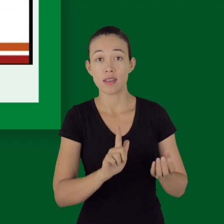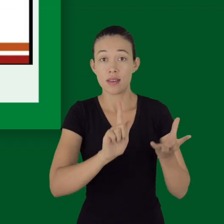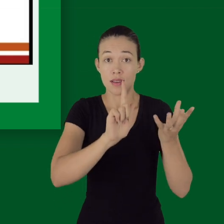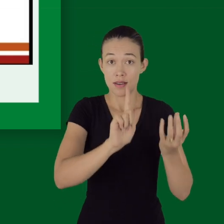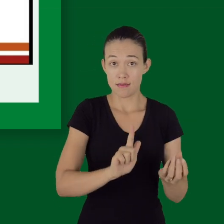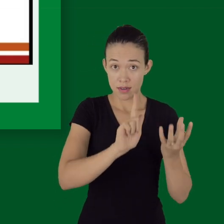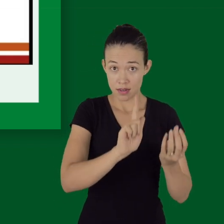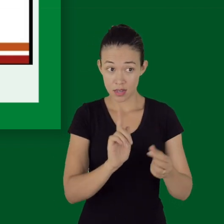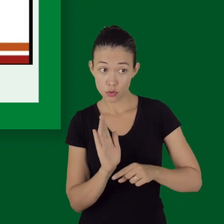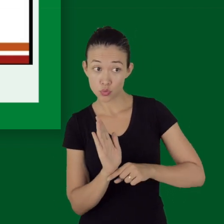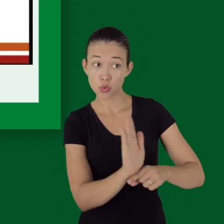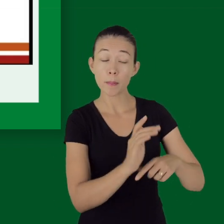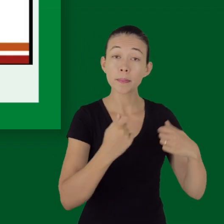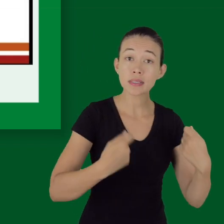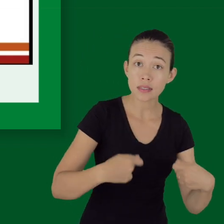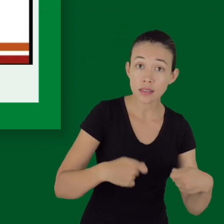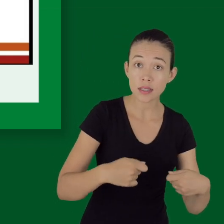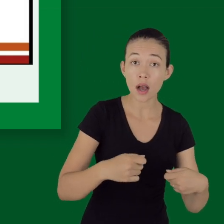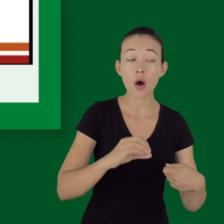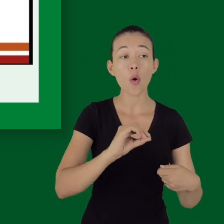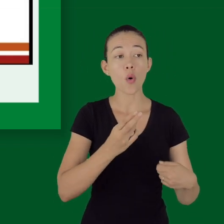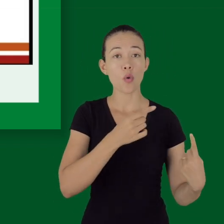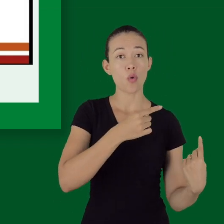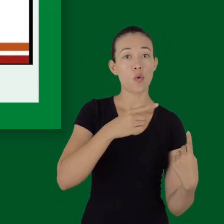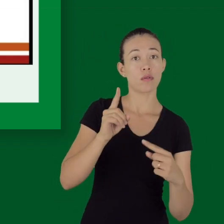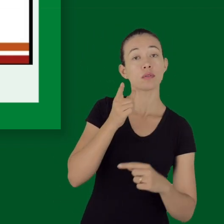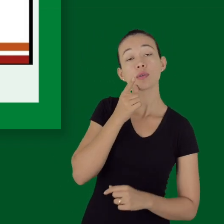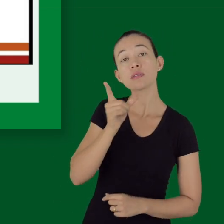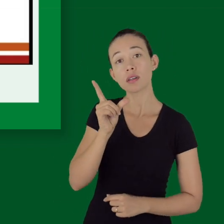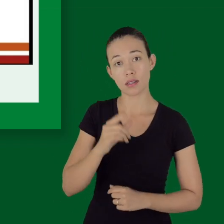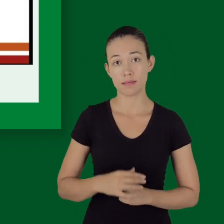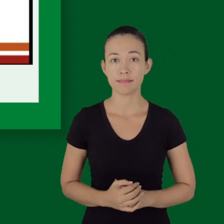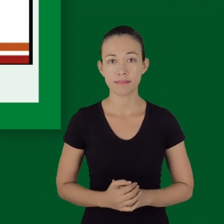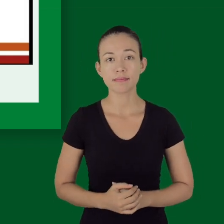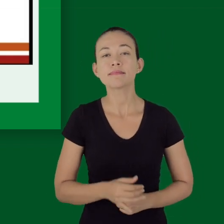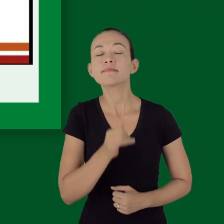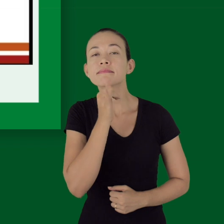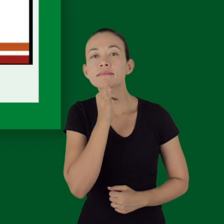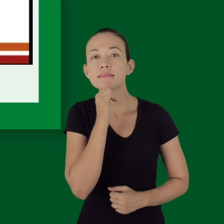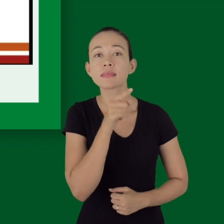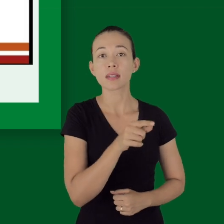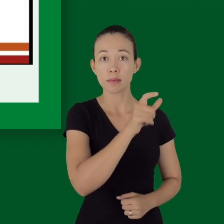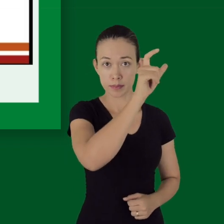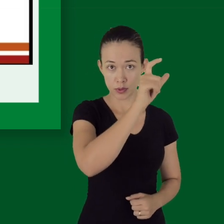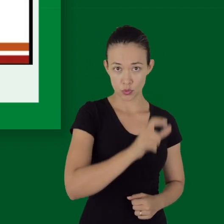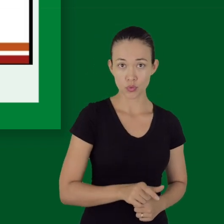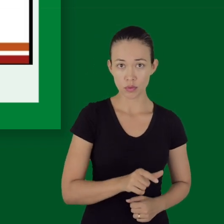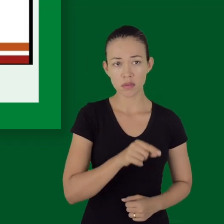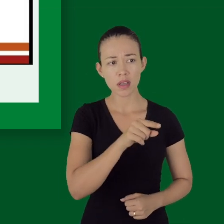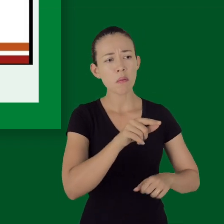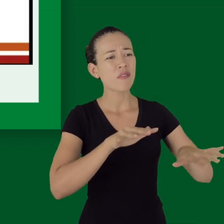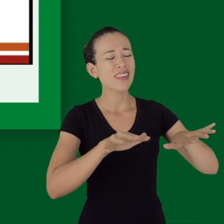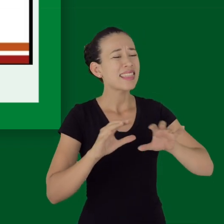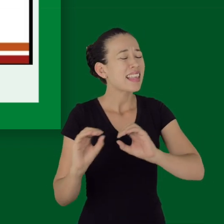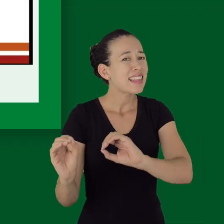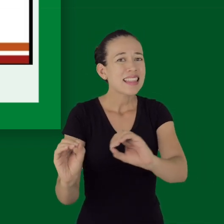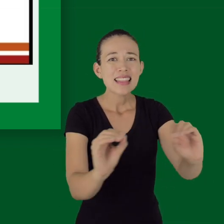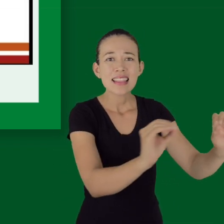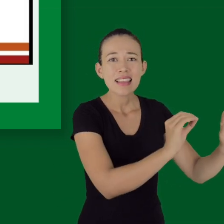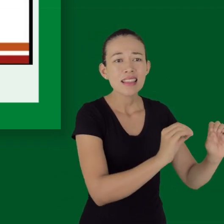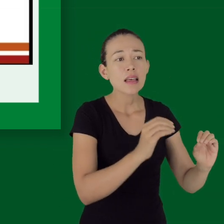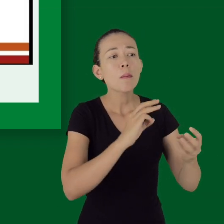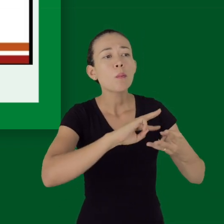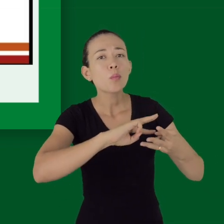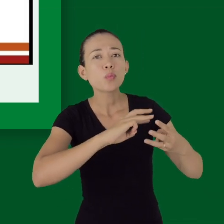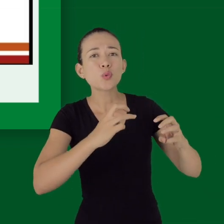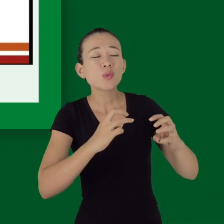vejo nem o músculo contraindo, ele é um score 0. Ele tem uma contração visível,